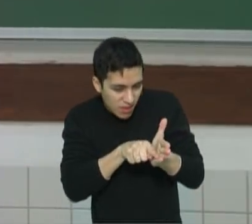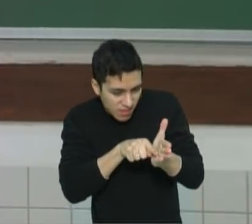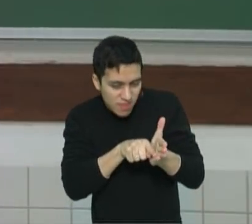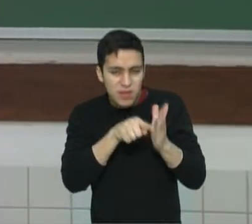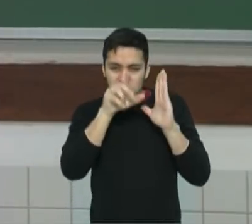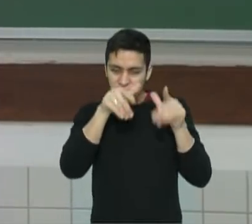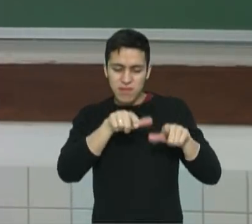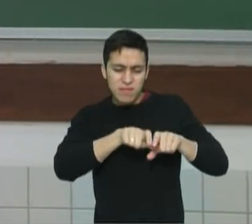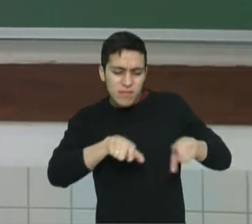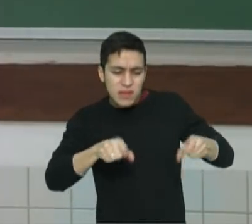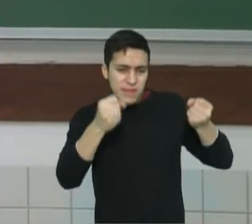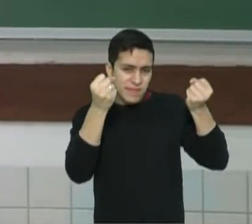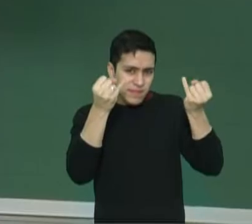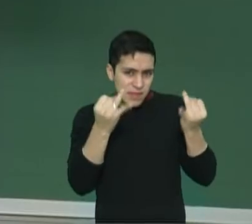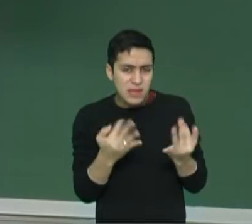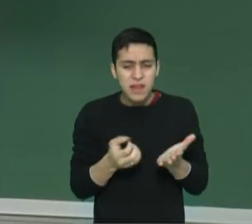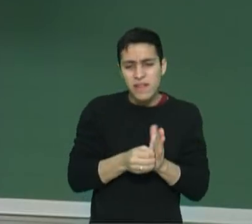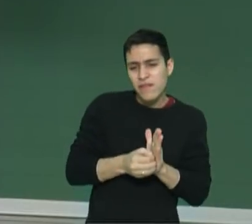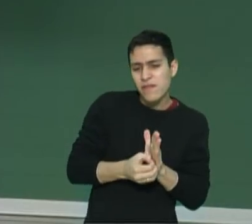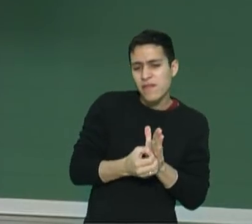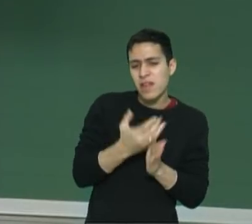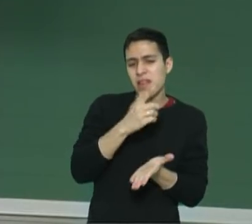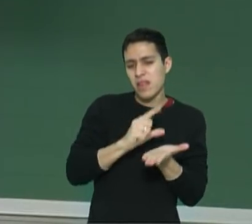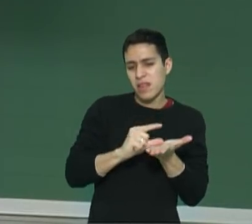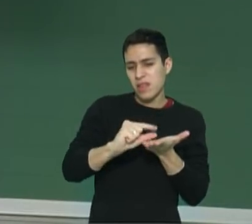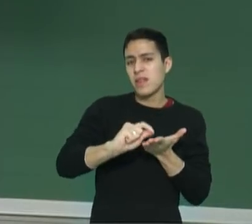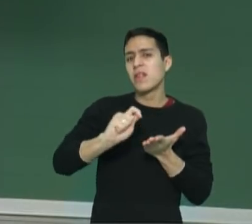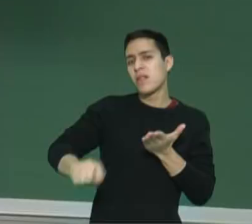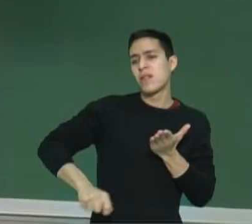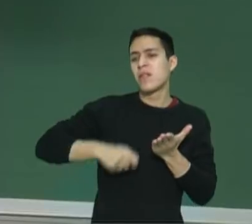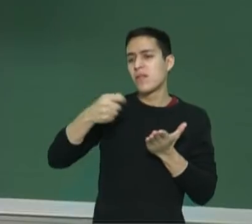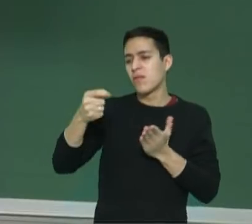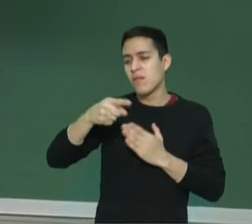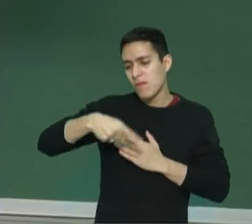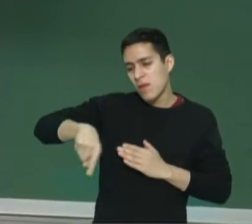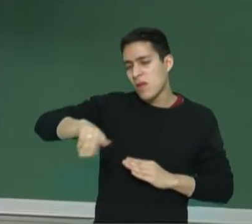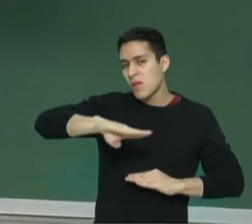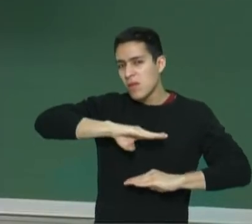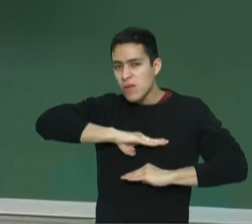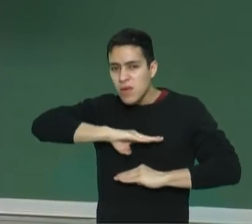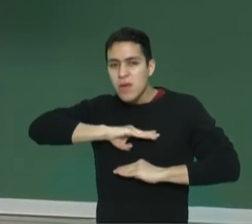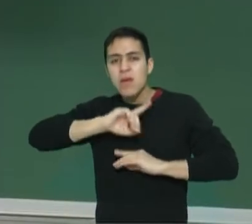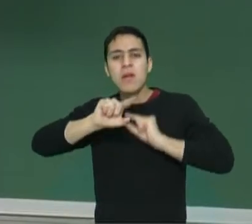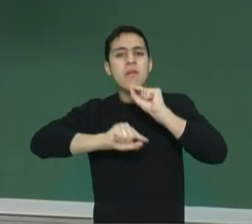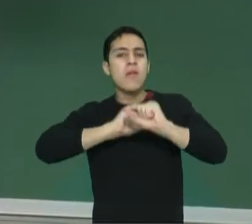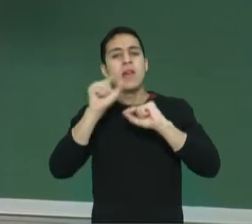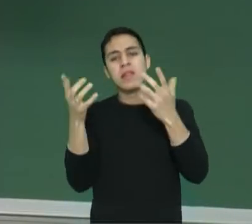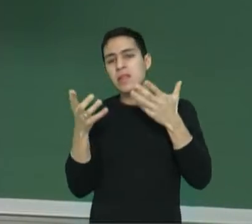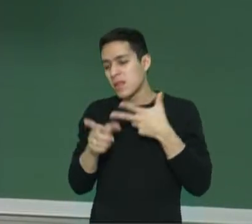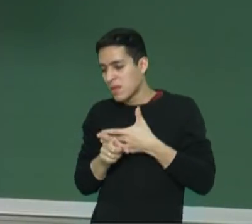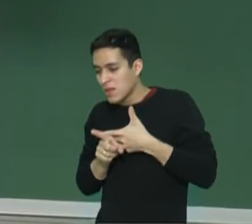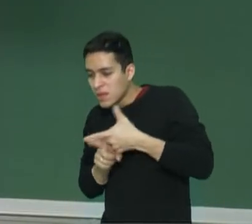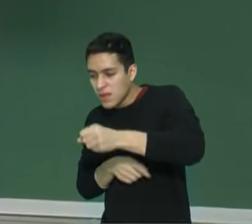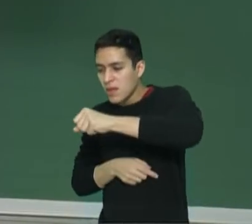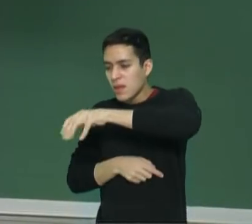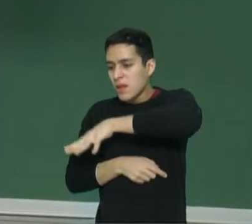muitos trechos, muitos artigos científicos falando sobre essa situação de querer